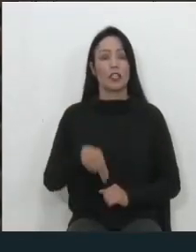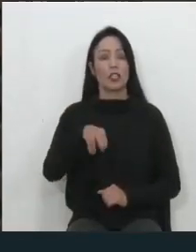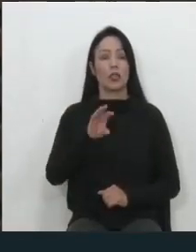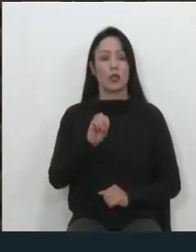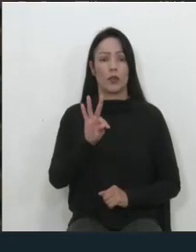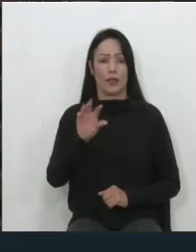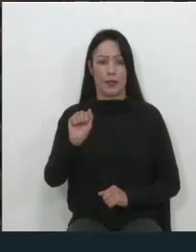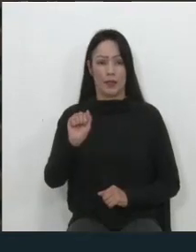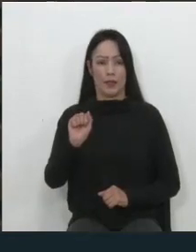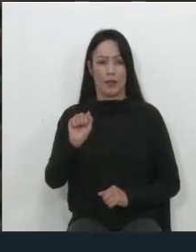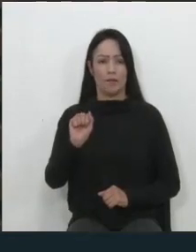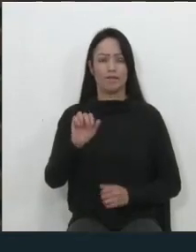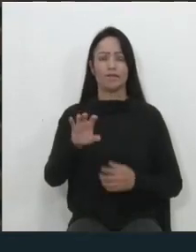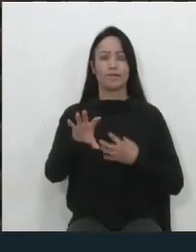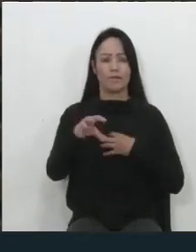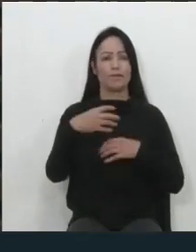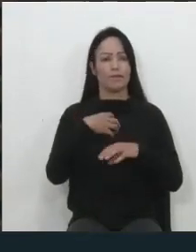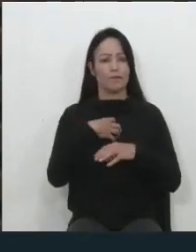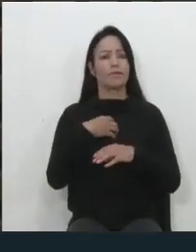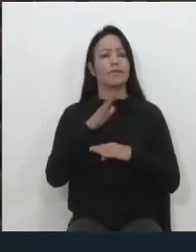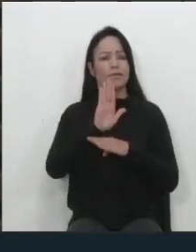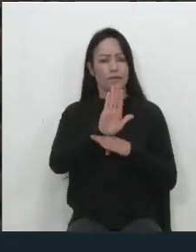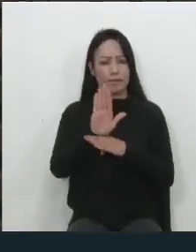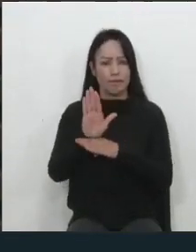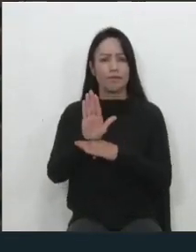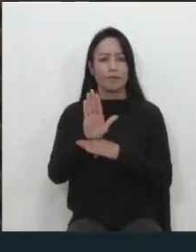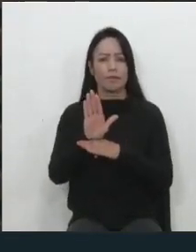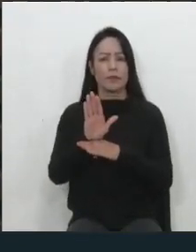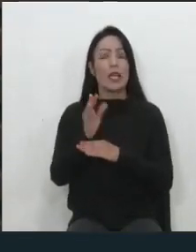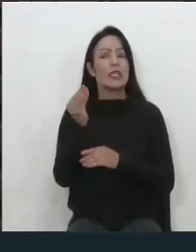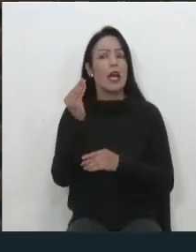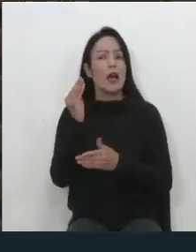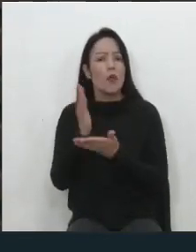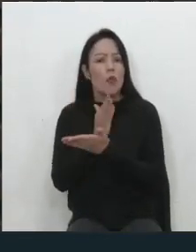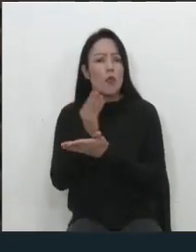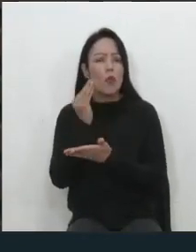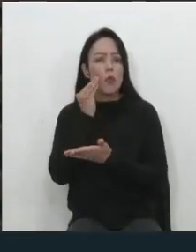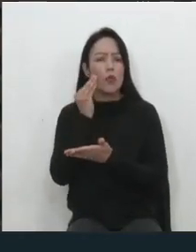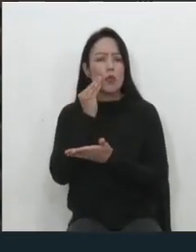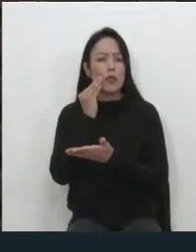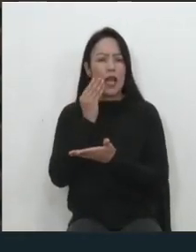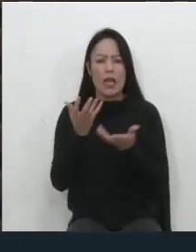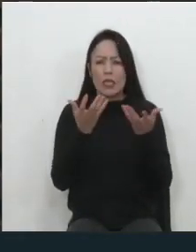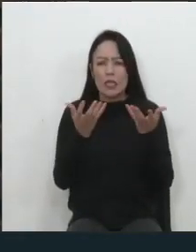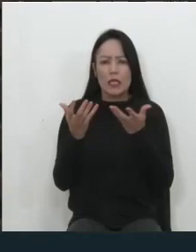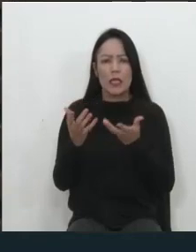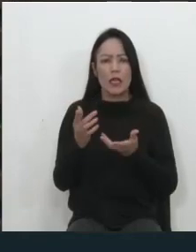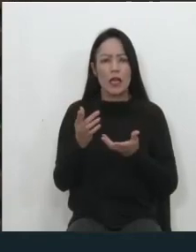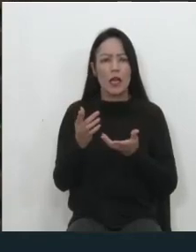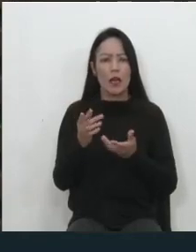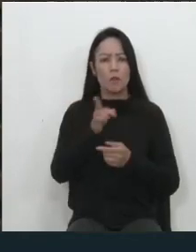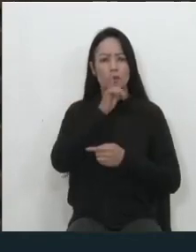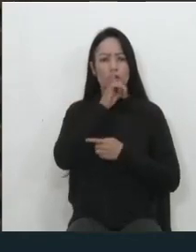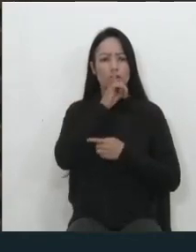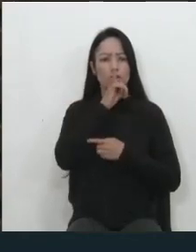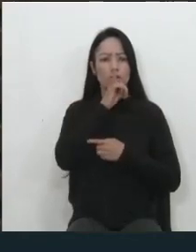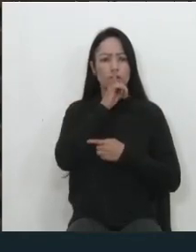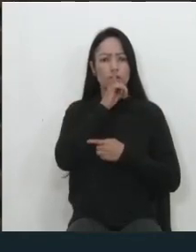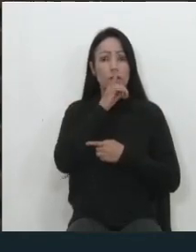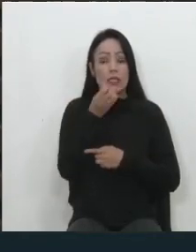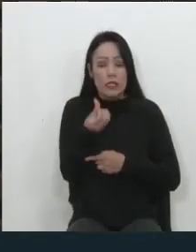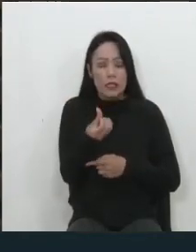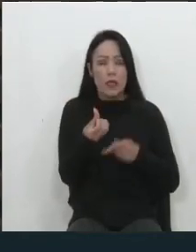solidariedade à tentativa de silenciar 6 parlamentares que se